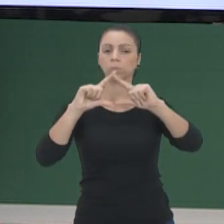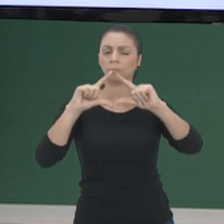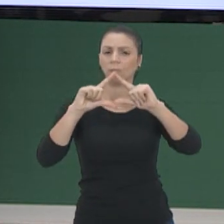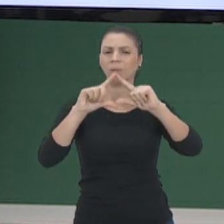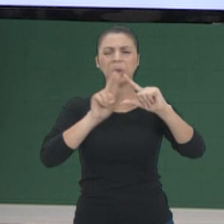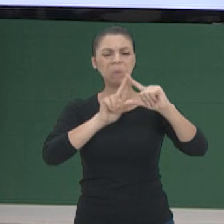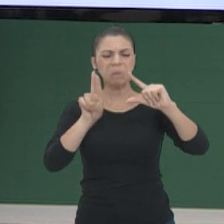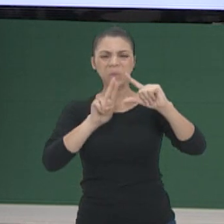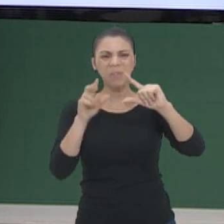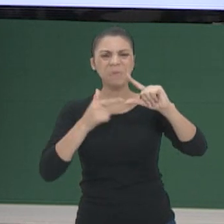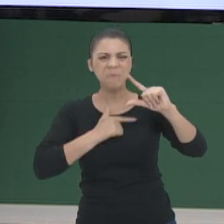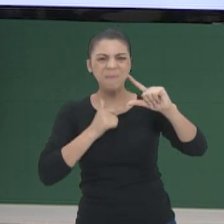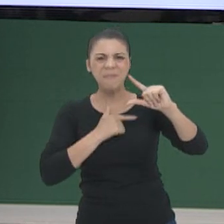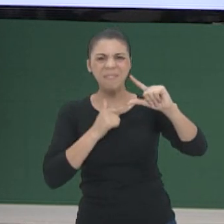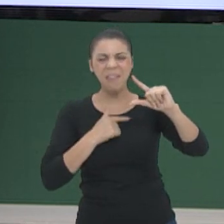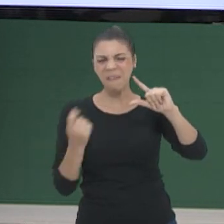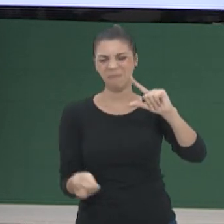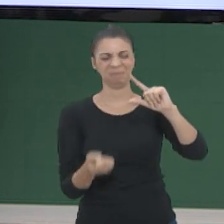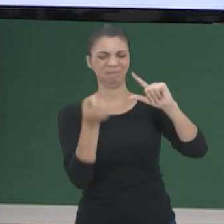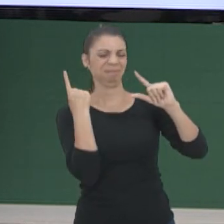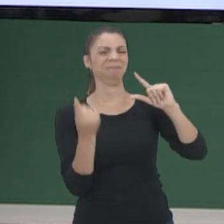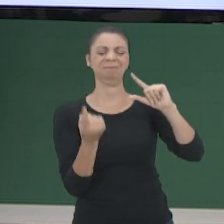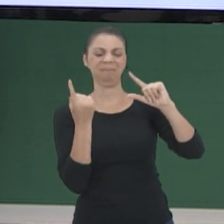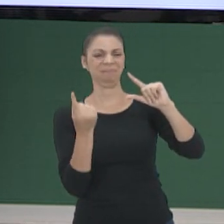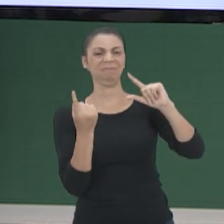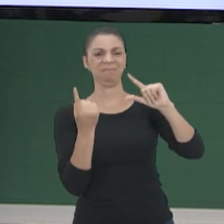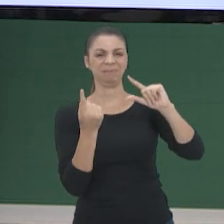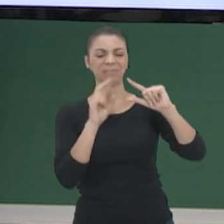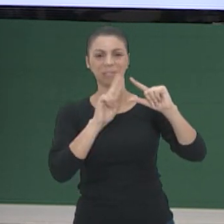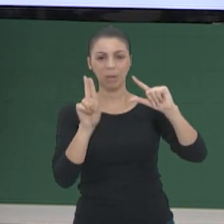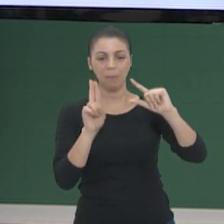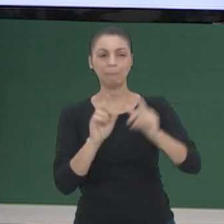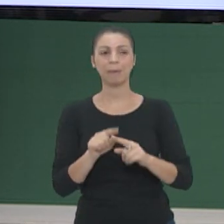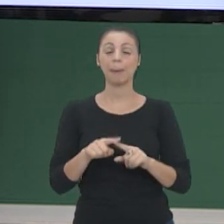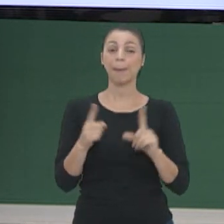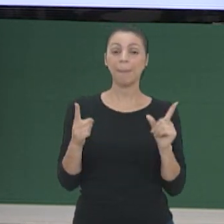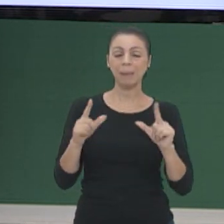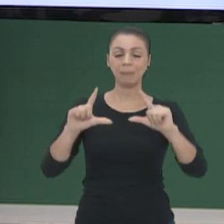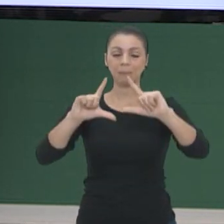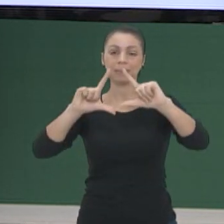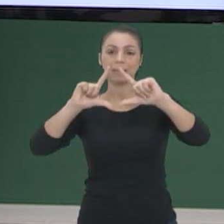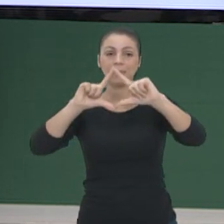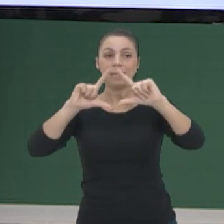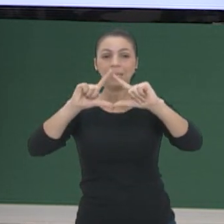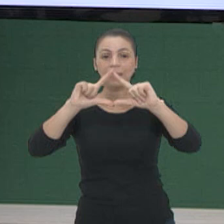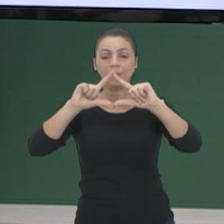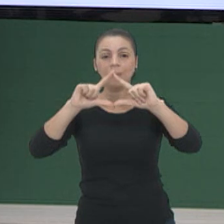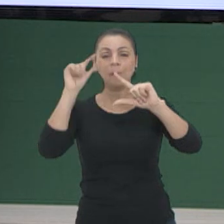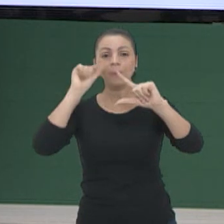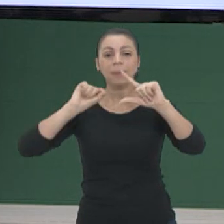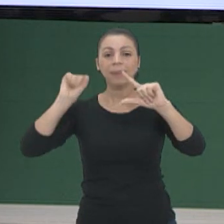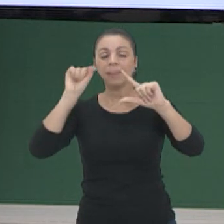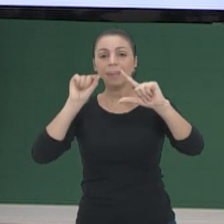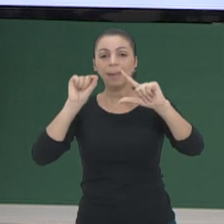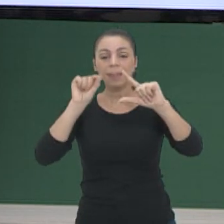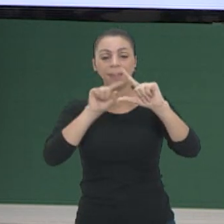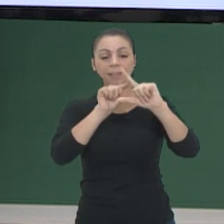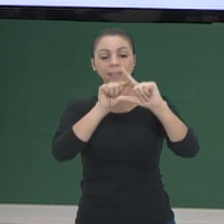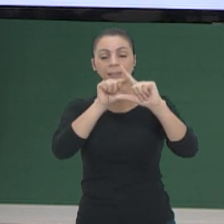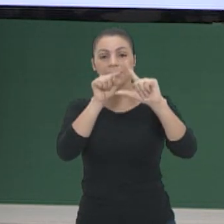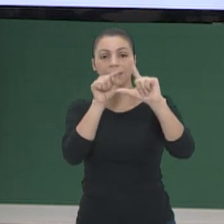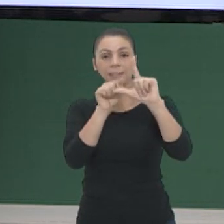que nome feio, né? Que nome estranho de se falar. Então, é o triângulo que tem ângulos menores